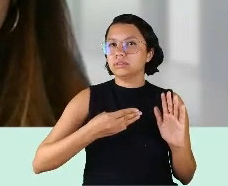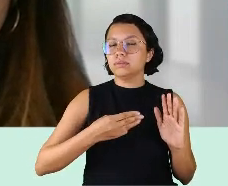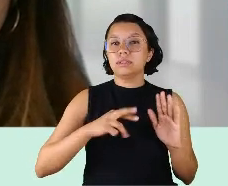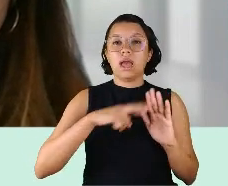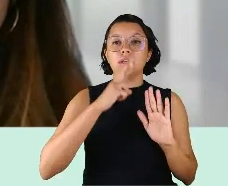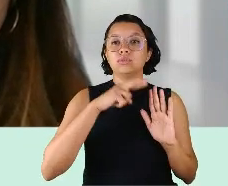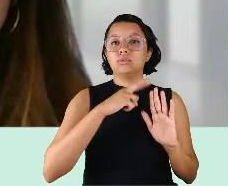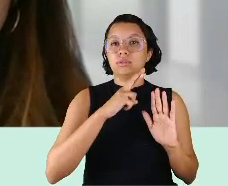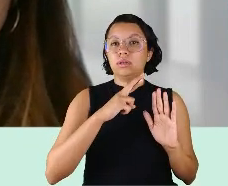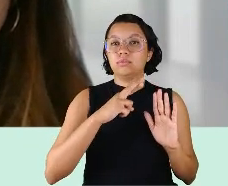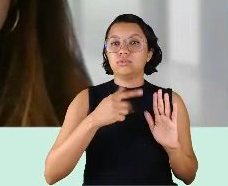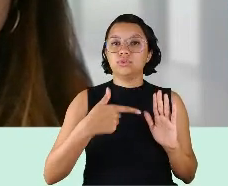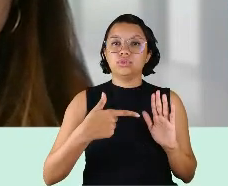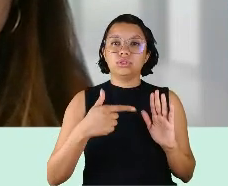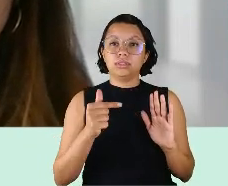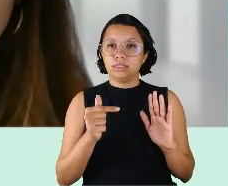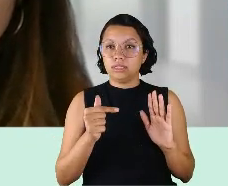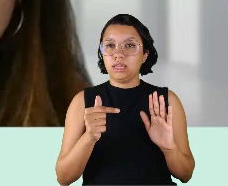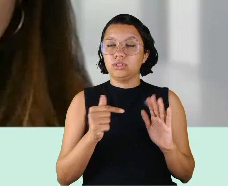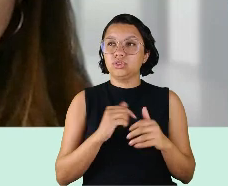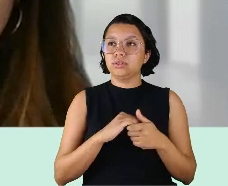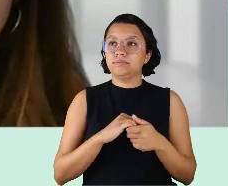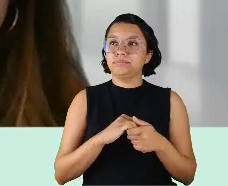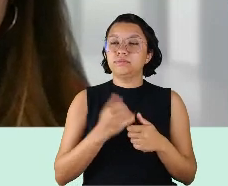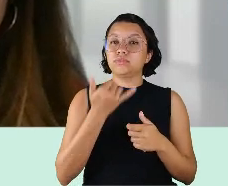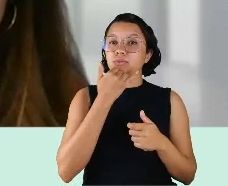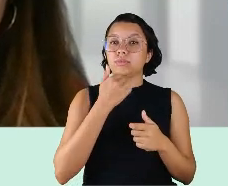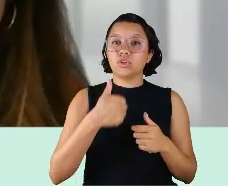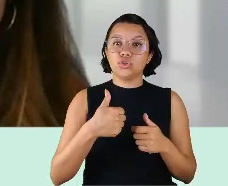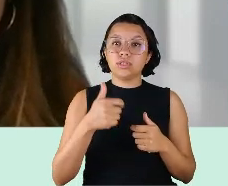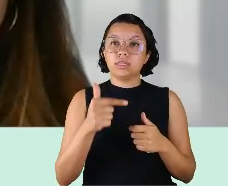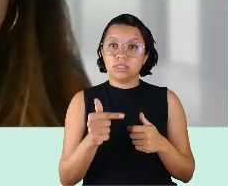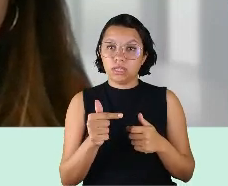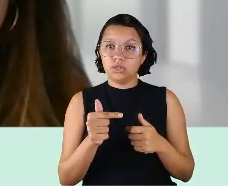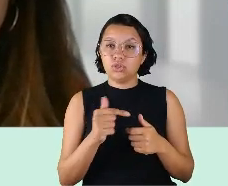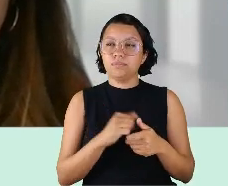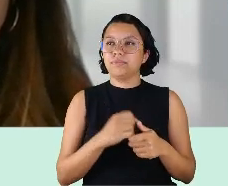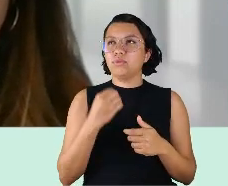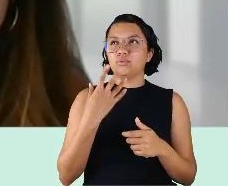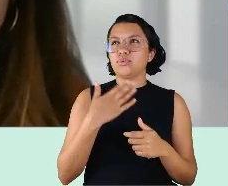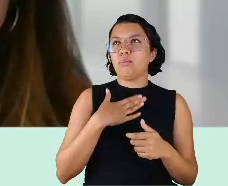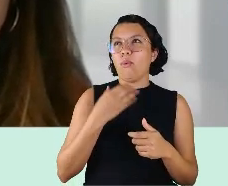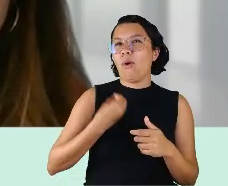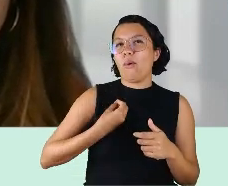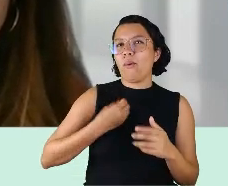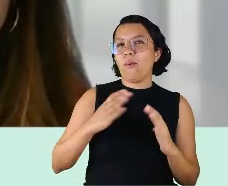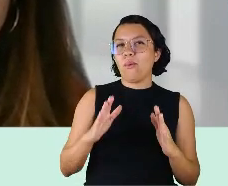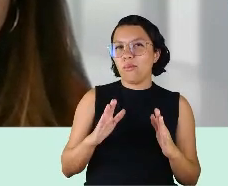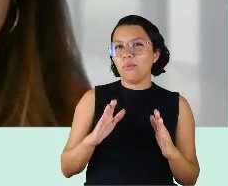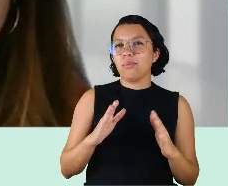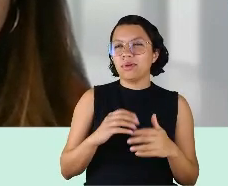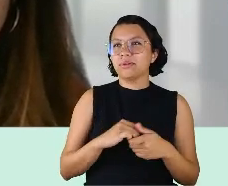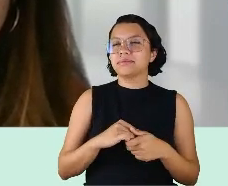da resolução 17, não sou boa nos números.